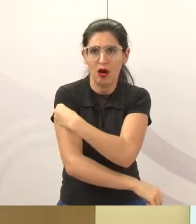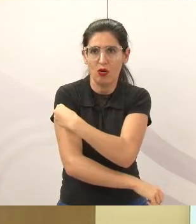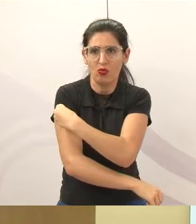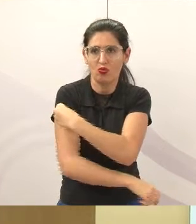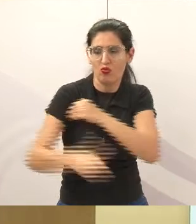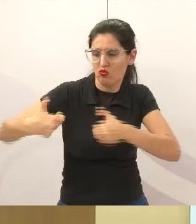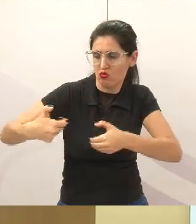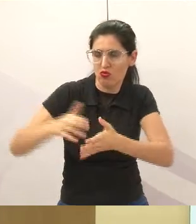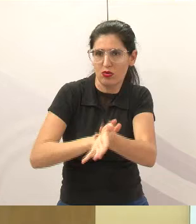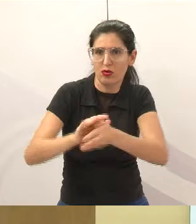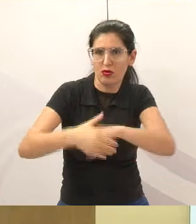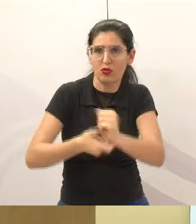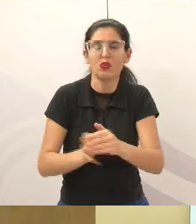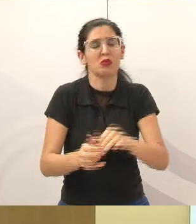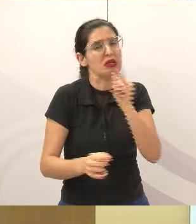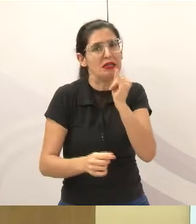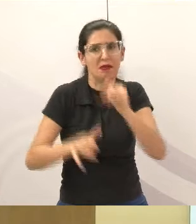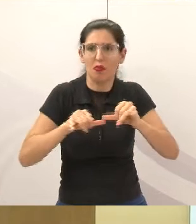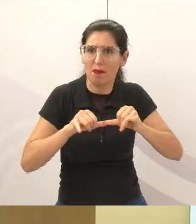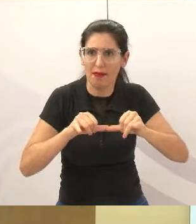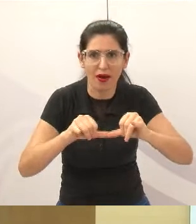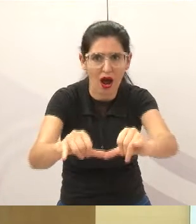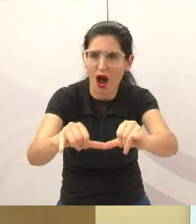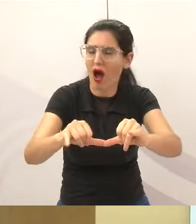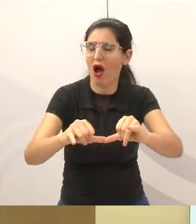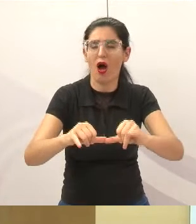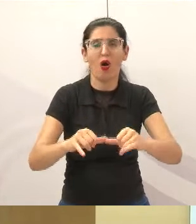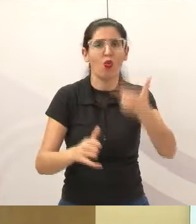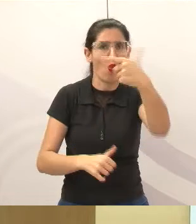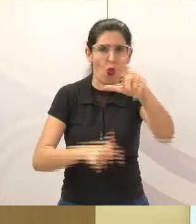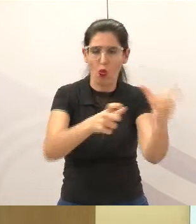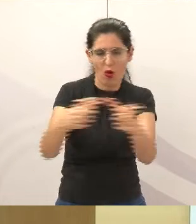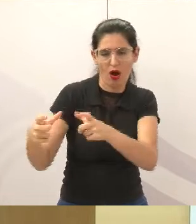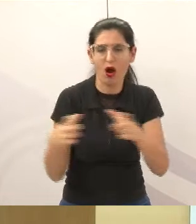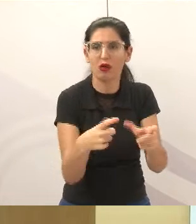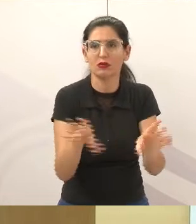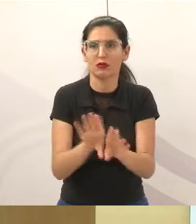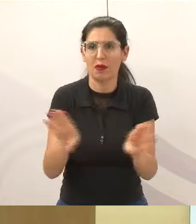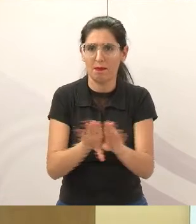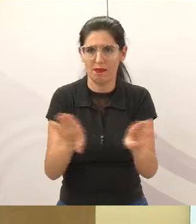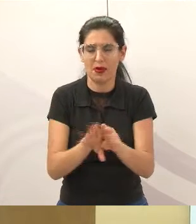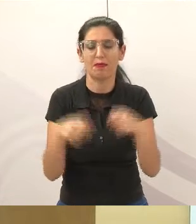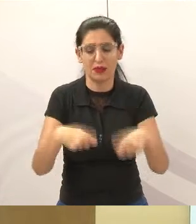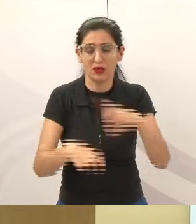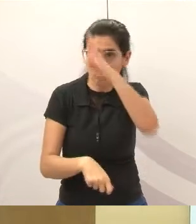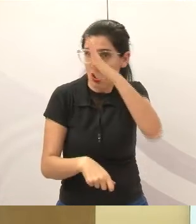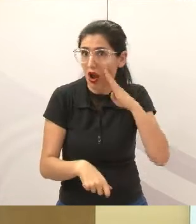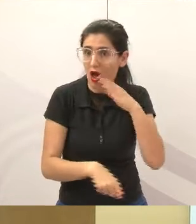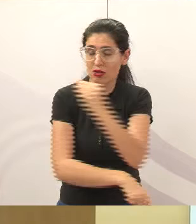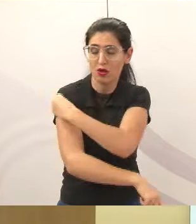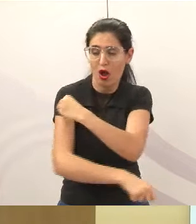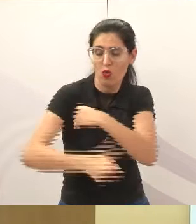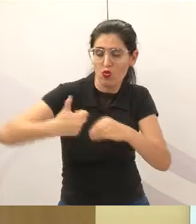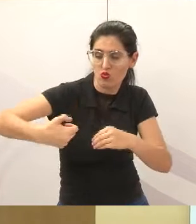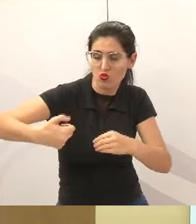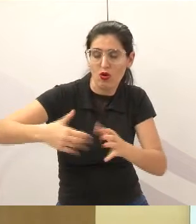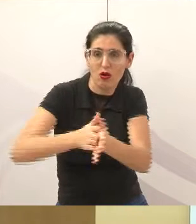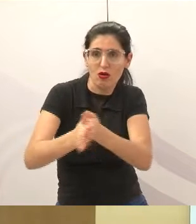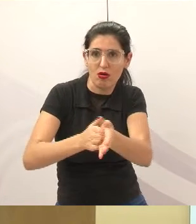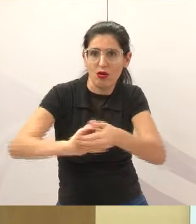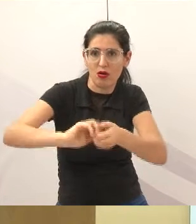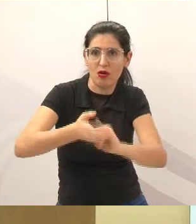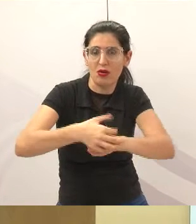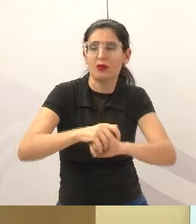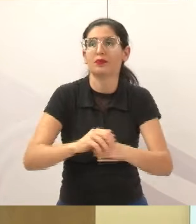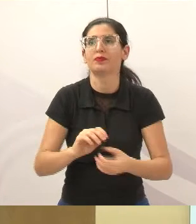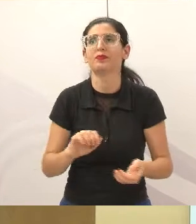bancárias, supermercados e congêneres. Ainda dispõe que estabelecimentos que disponham de acessórios